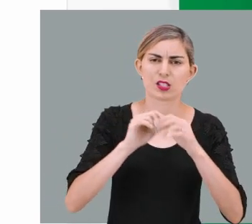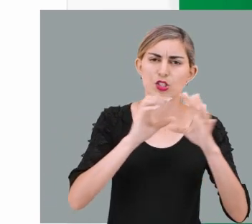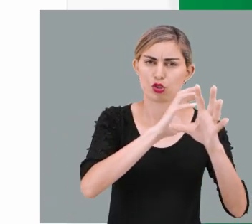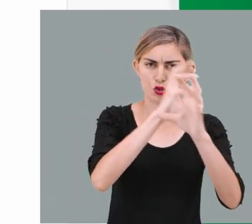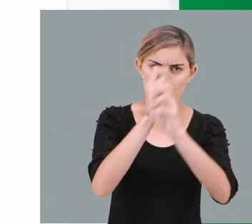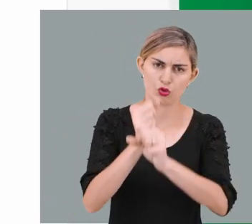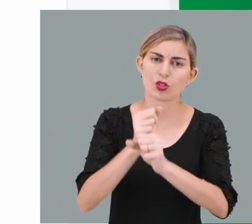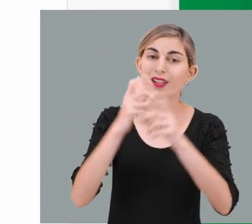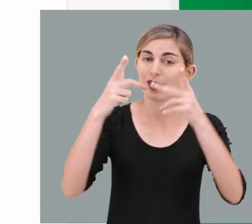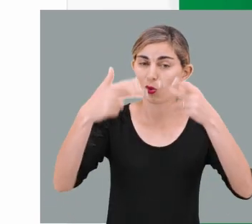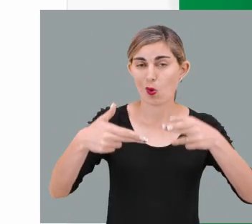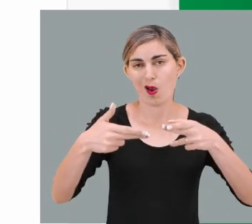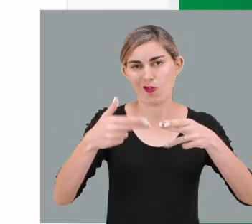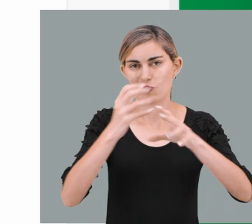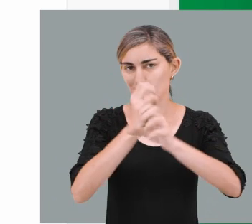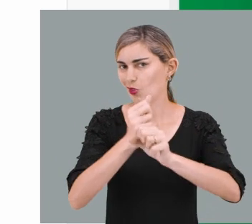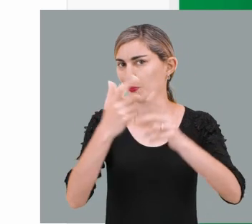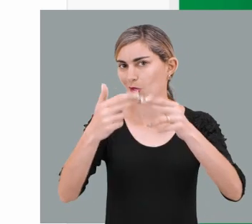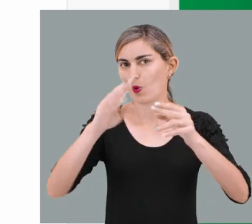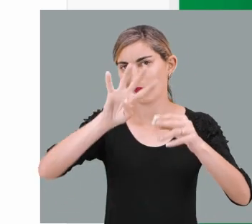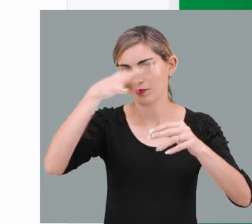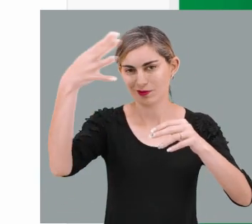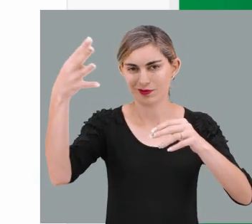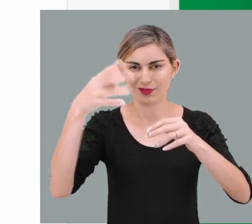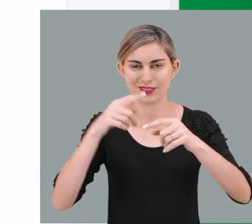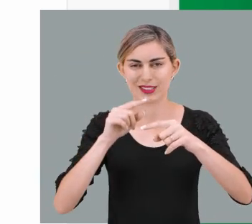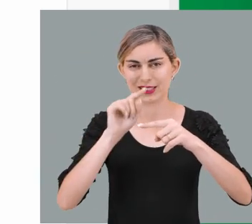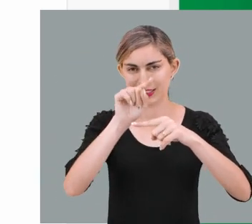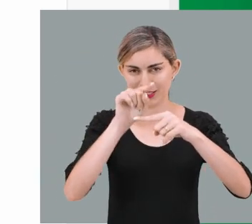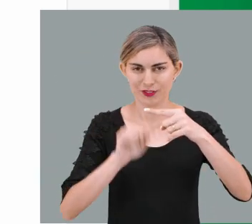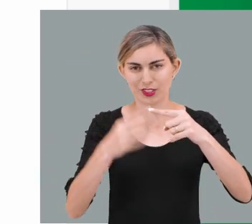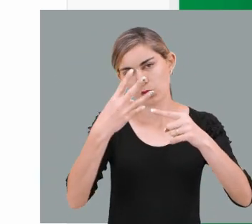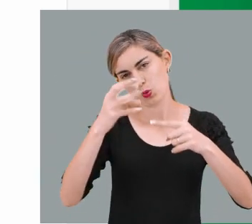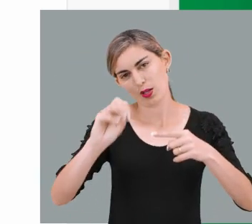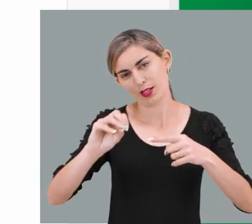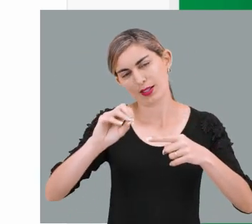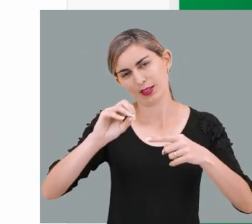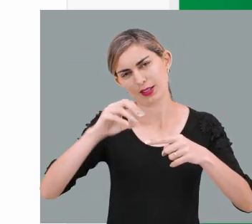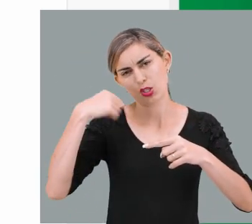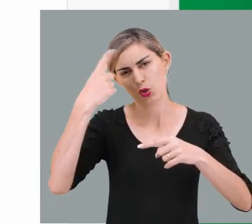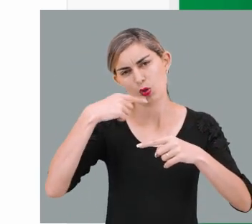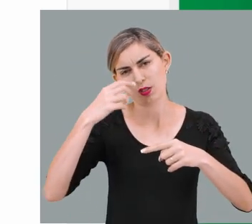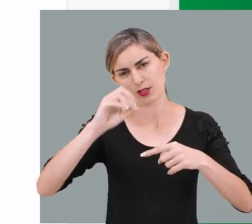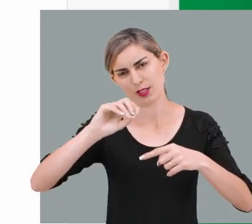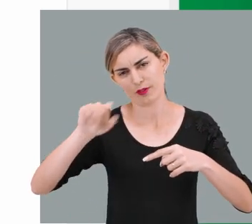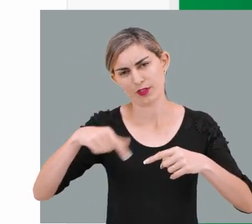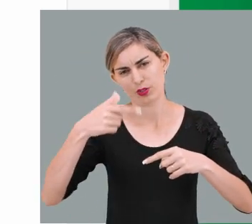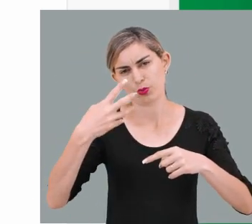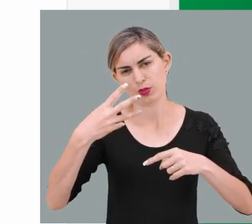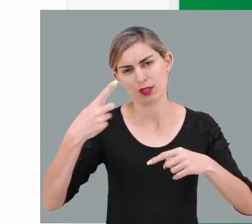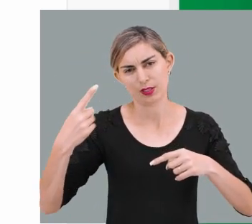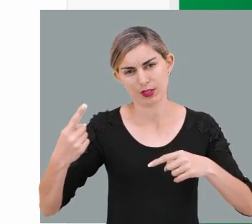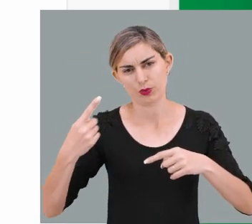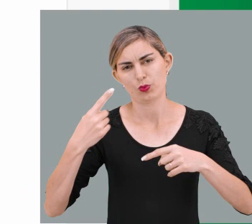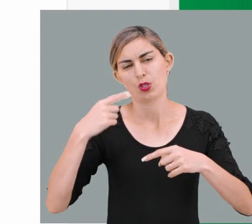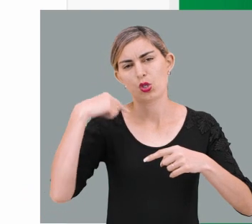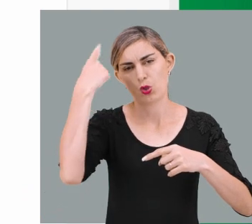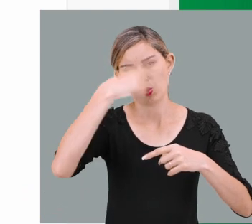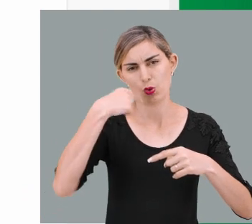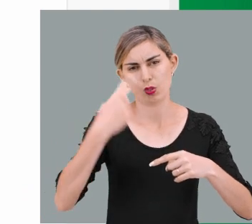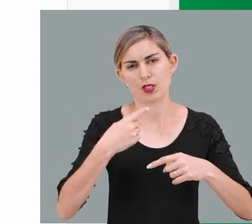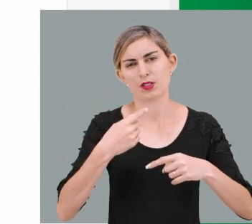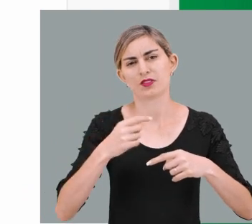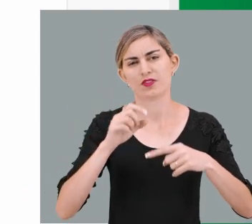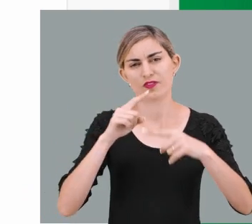teríamos, fazendo a conta do mesmo jeito que a gente fez anteriormente, dividindo as 40 horas por 0,41 hora vezes 8,5,